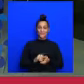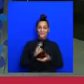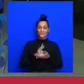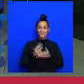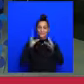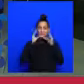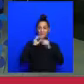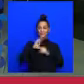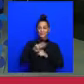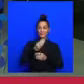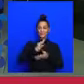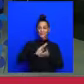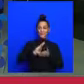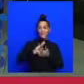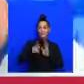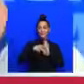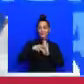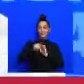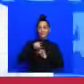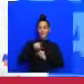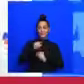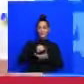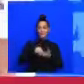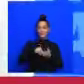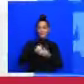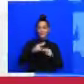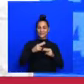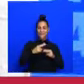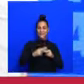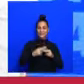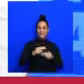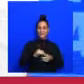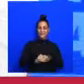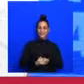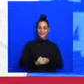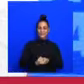Todas as noites, milhões em prêmios para você nas loterias Caixa.